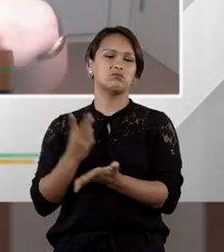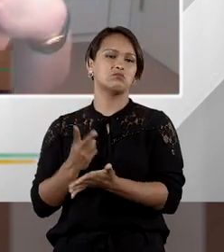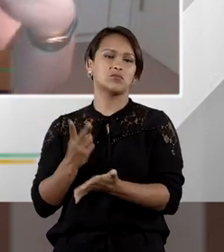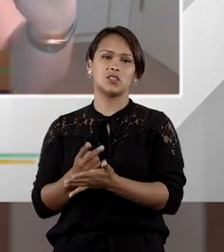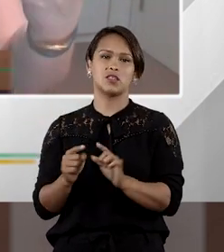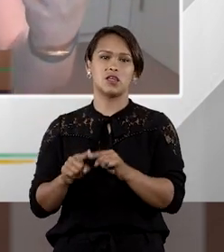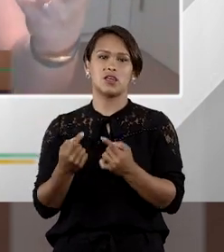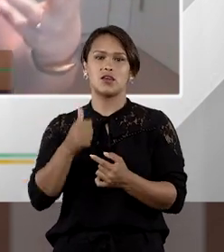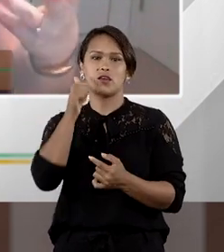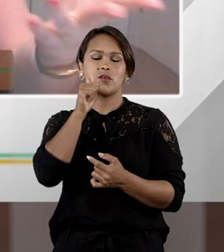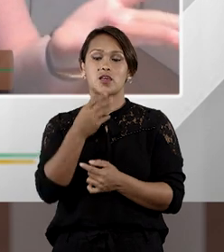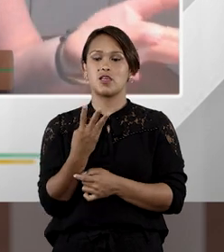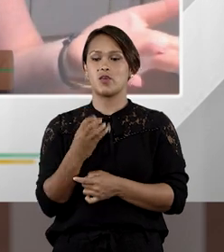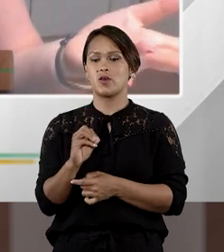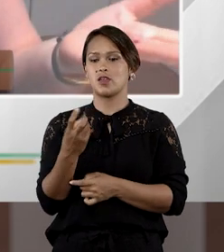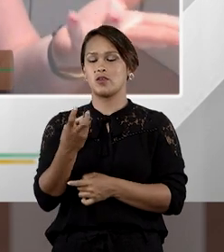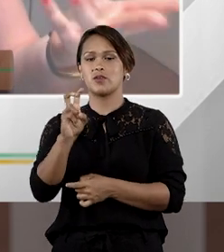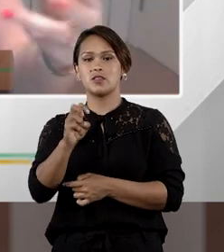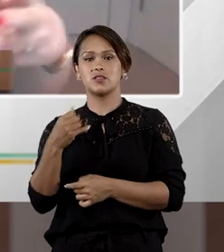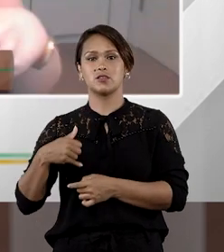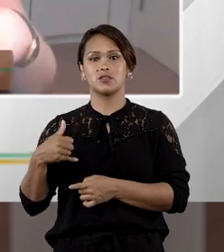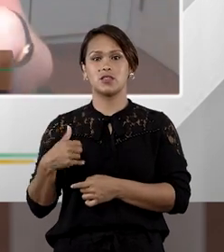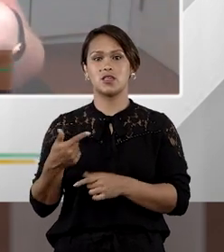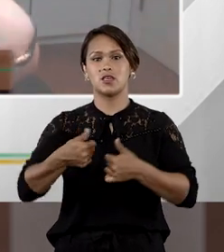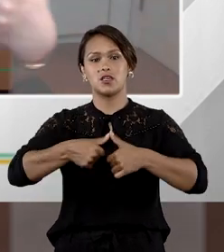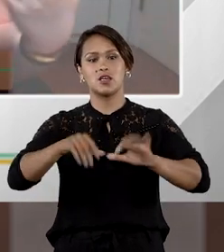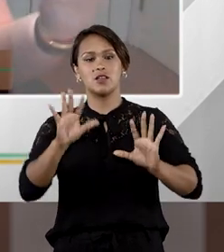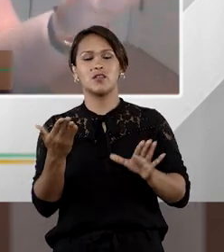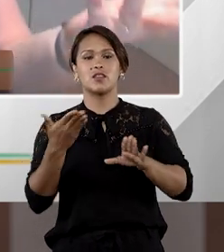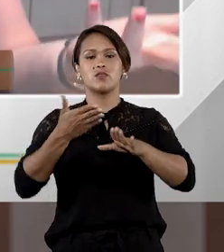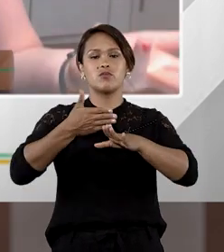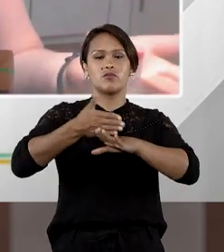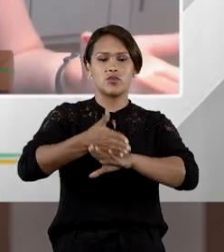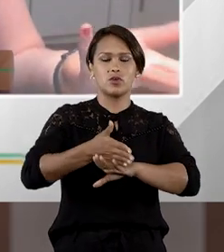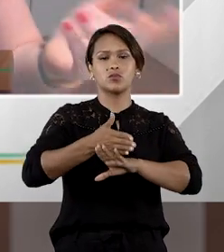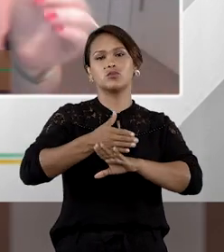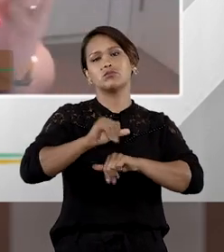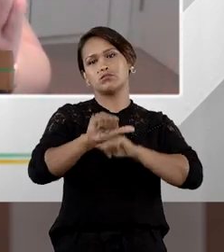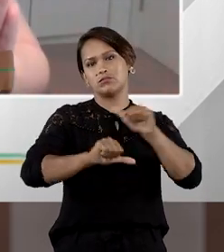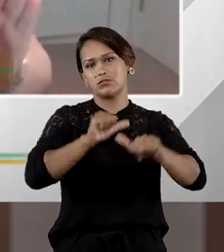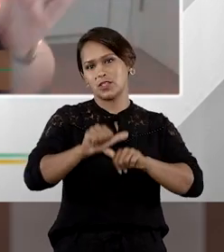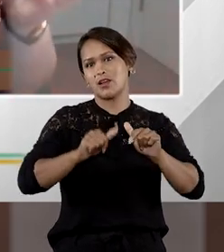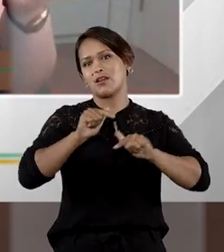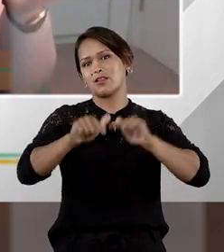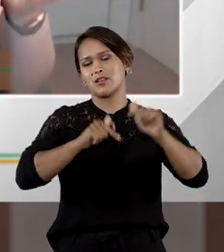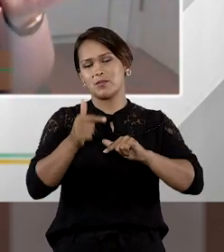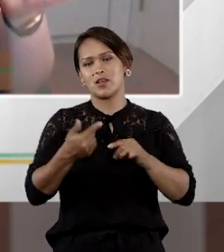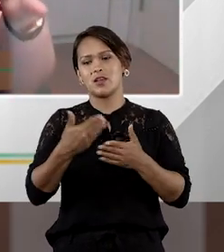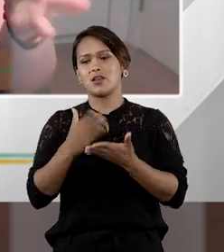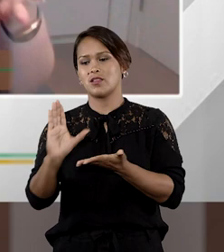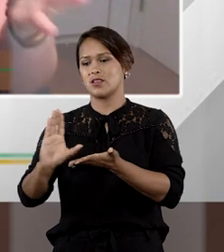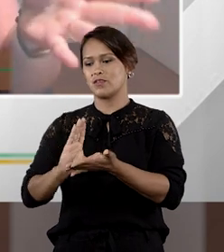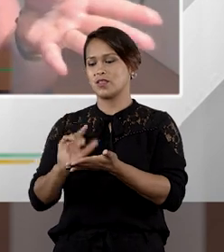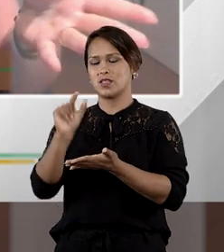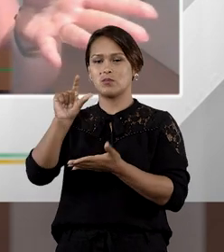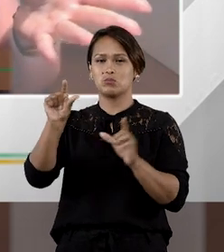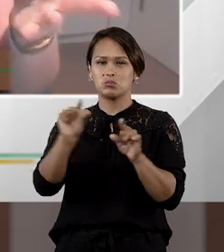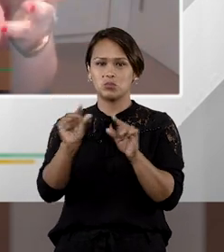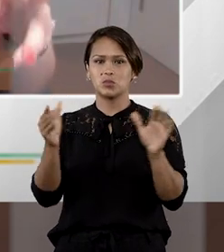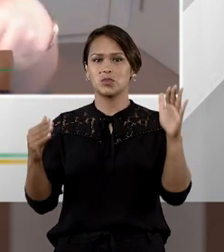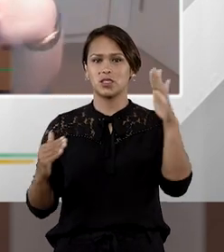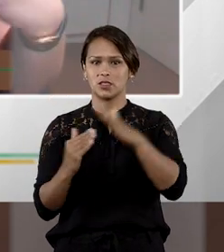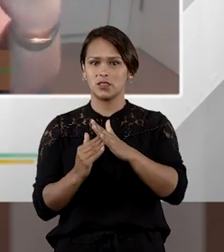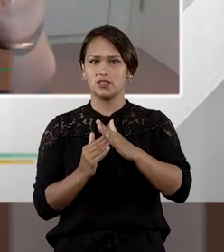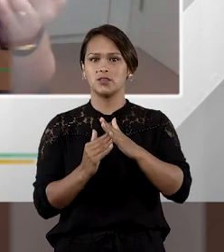lute. Às vezes a mulher tem 40, 45 anos e ela vai ter que se reinventar. Então ela vai receber pensão, né, por um período